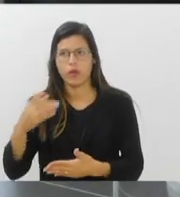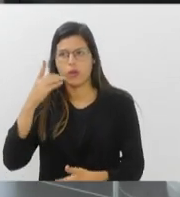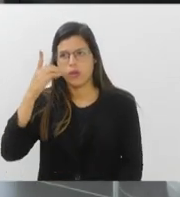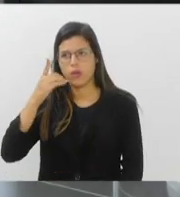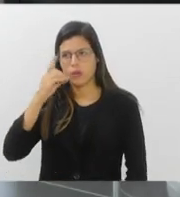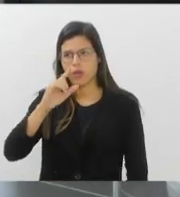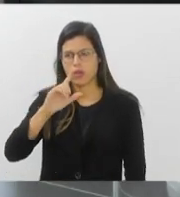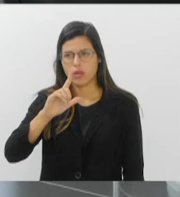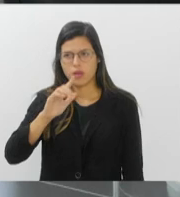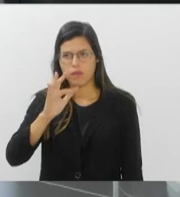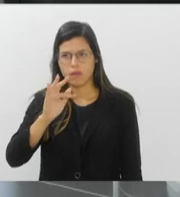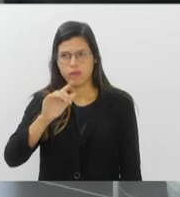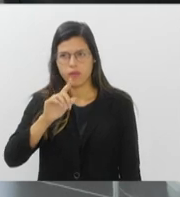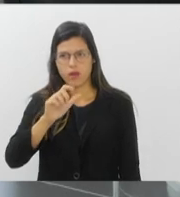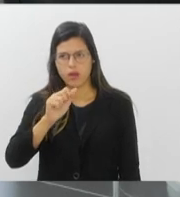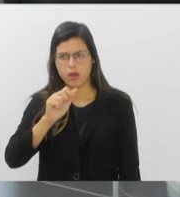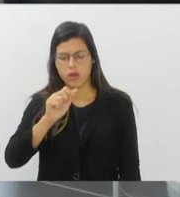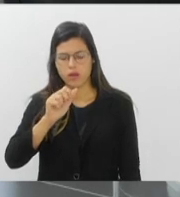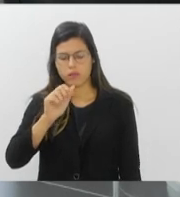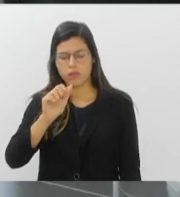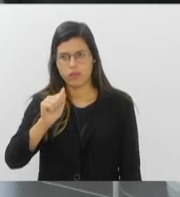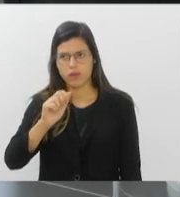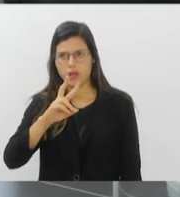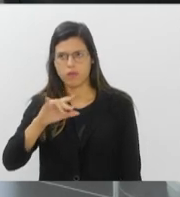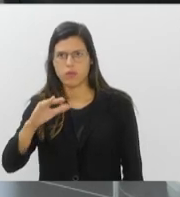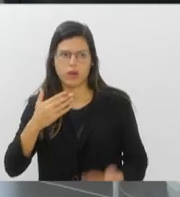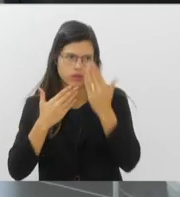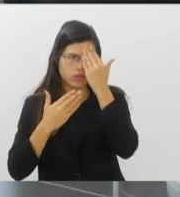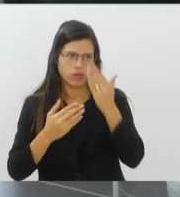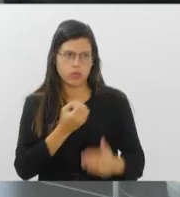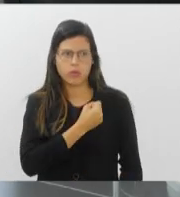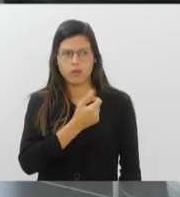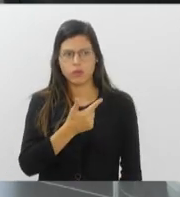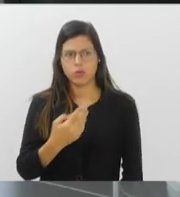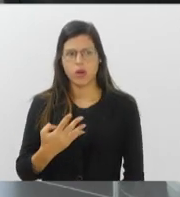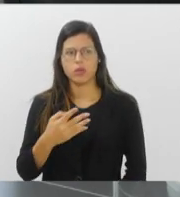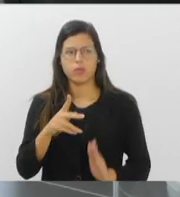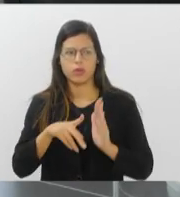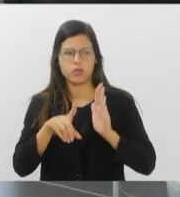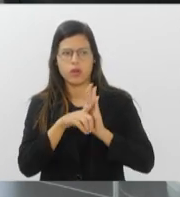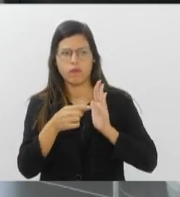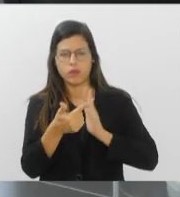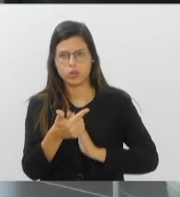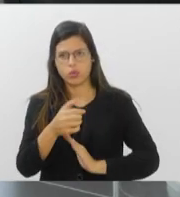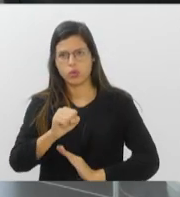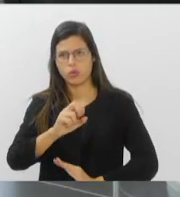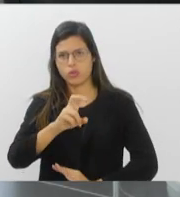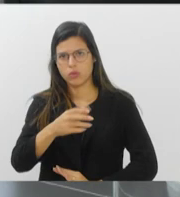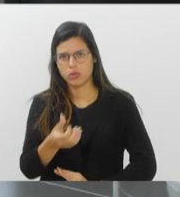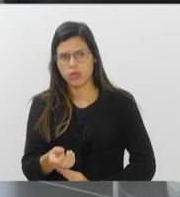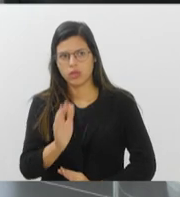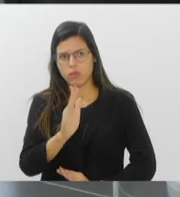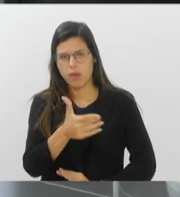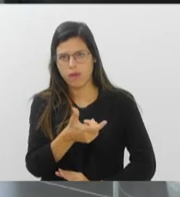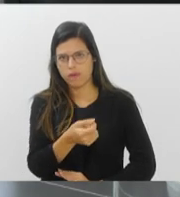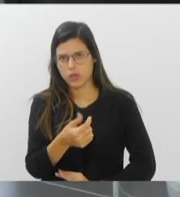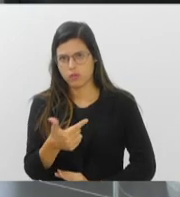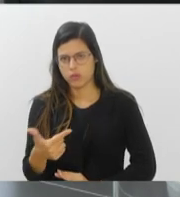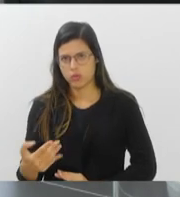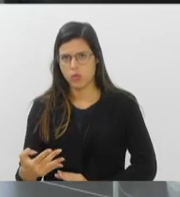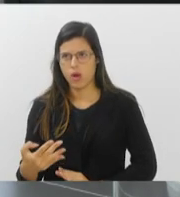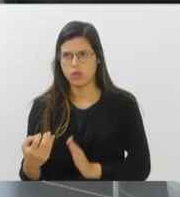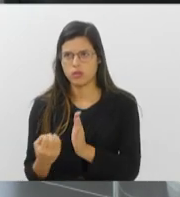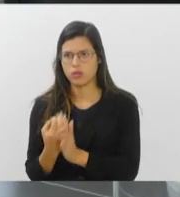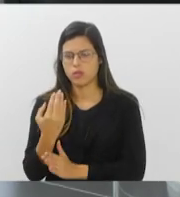também pela dica. 24 da pauta. Projeto de lei 2856 de 24. De autoria do